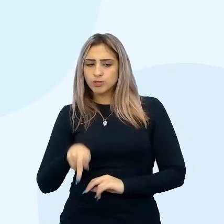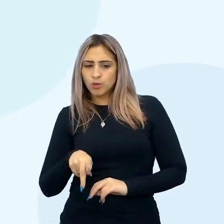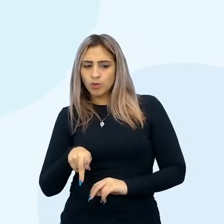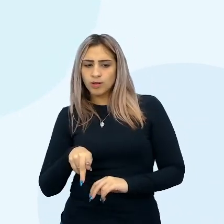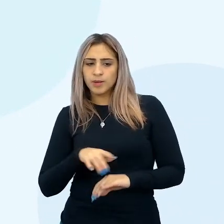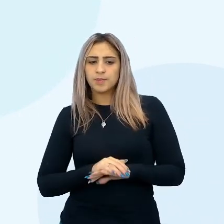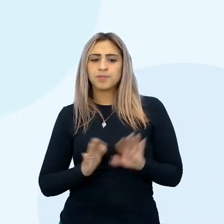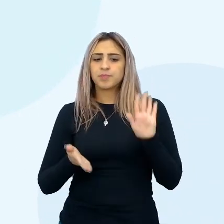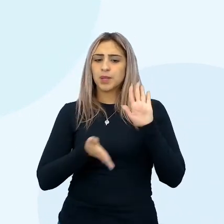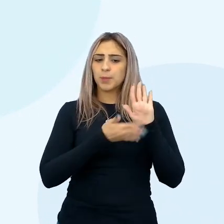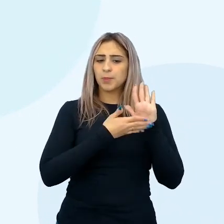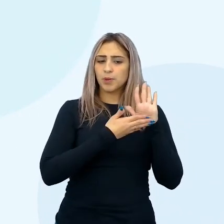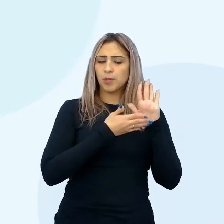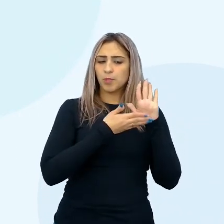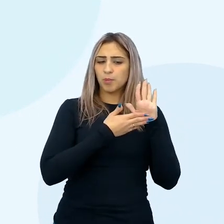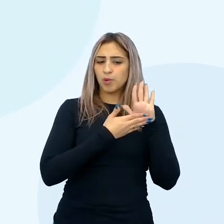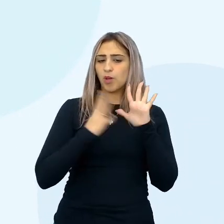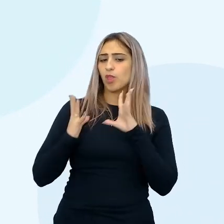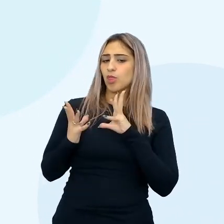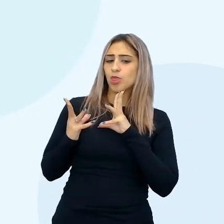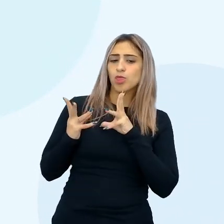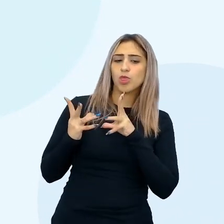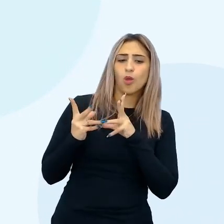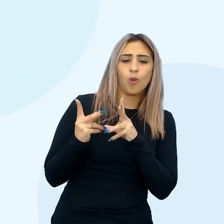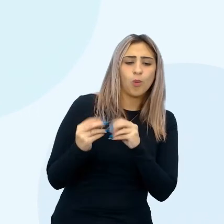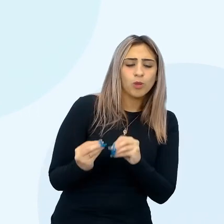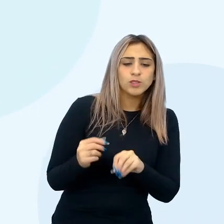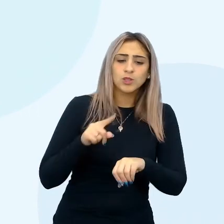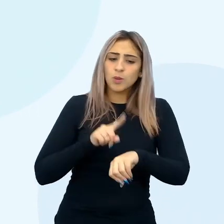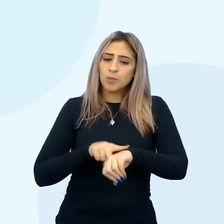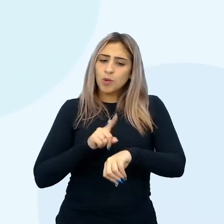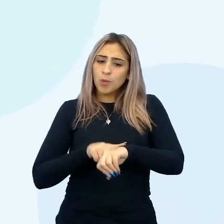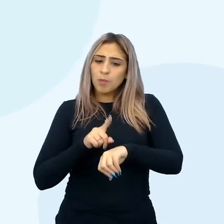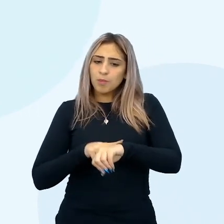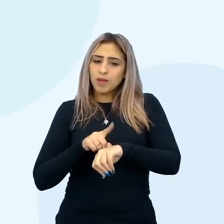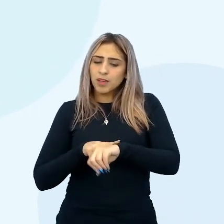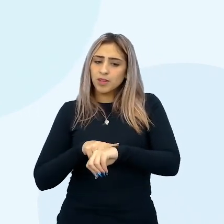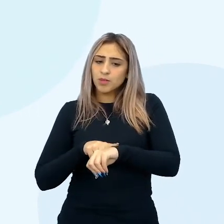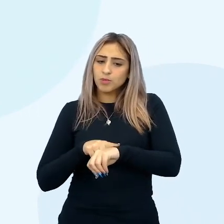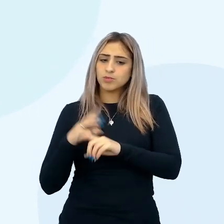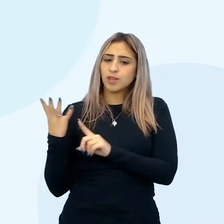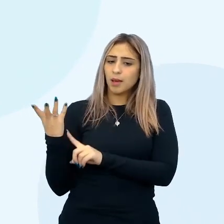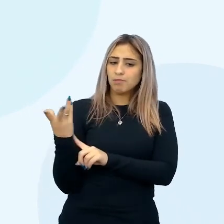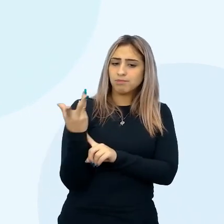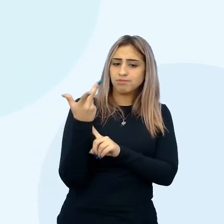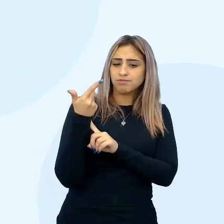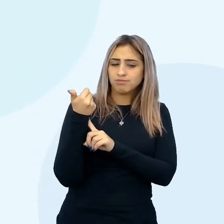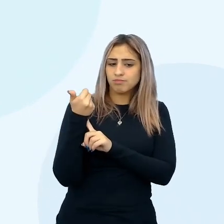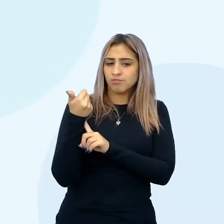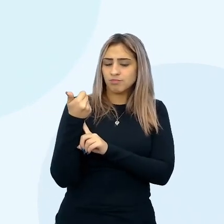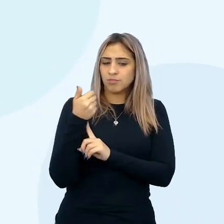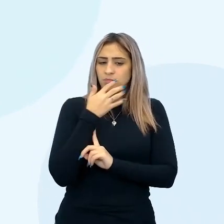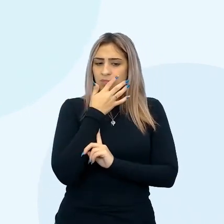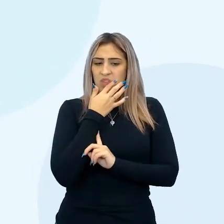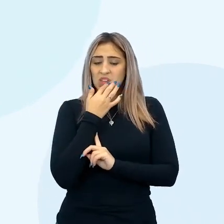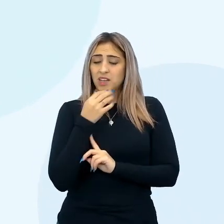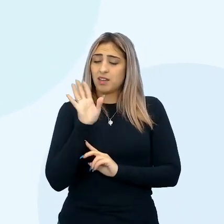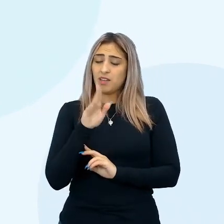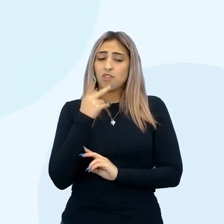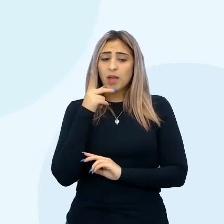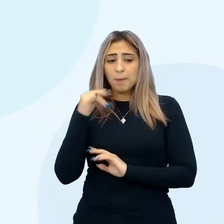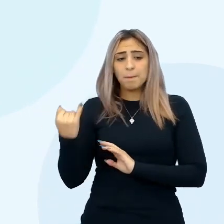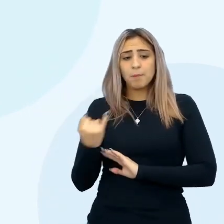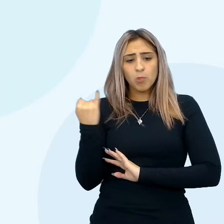Levar sempre em conta a classificação indicativa, isso é importante, vocês não têm 18 anos ainda. Se você tem, nem todo mundo tem,